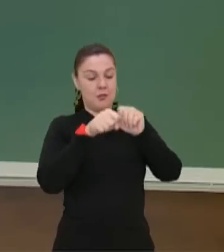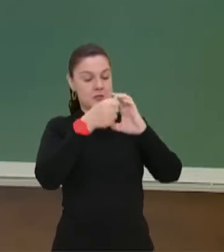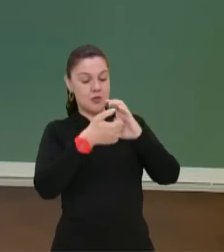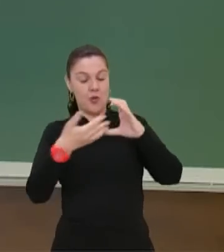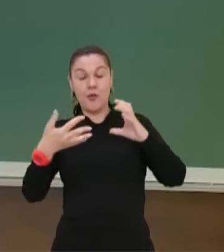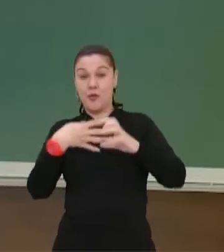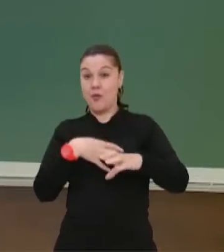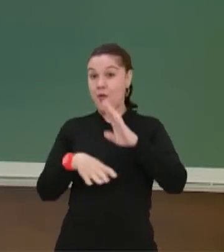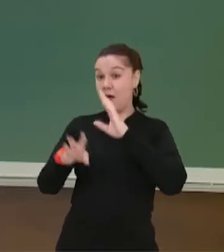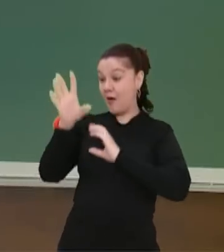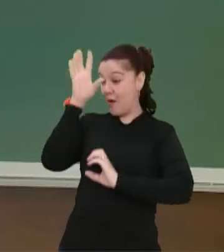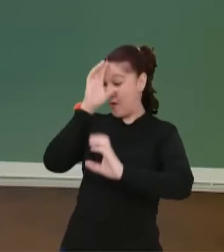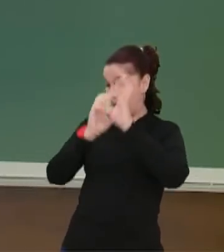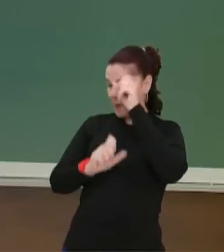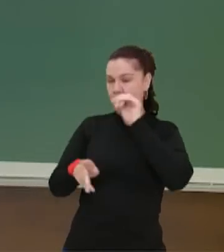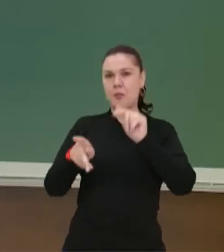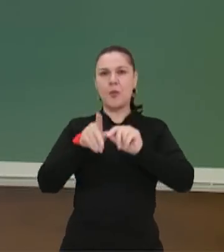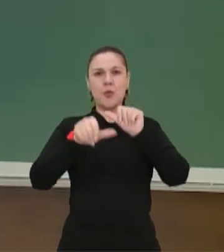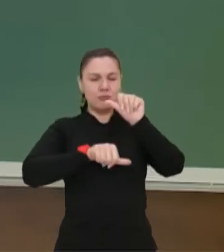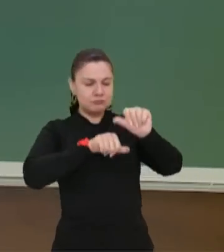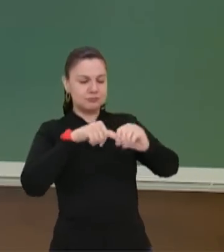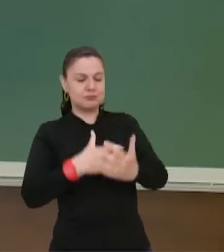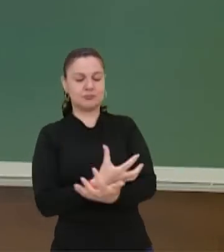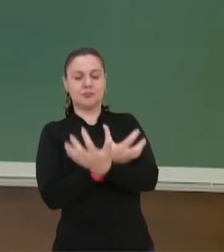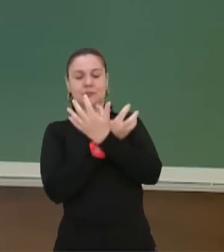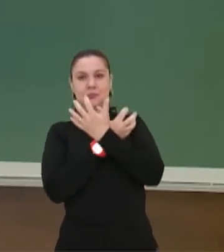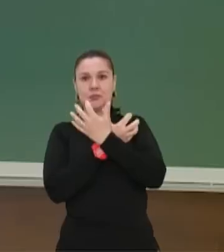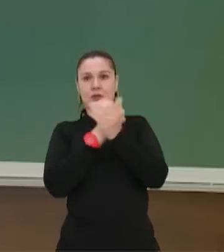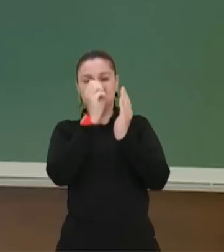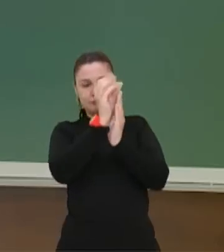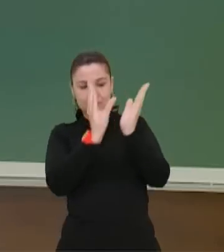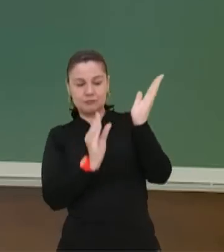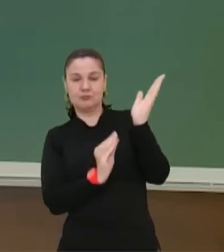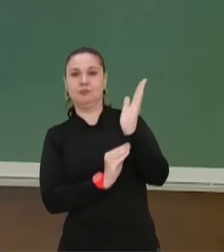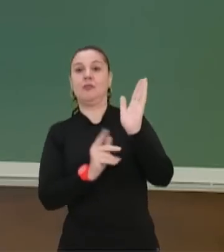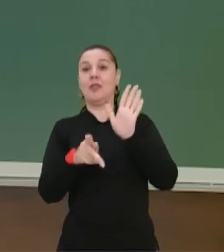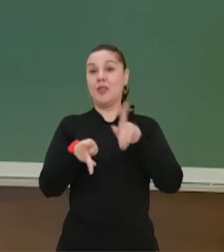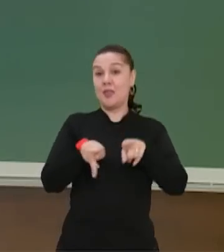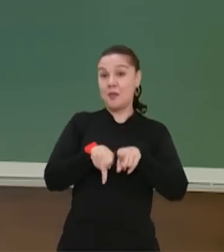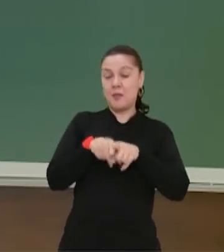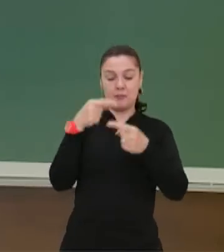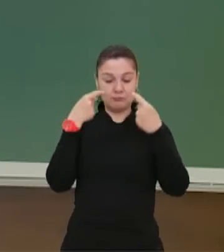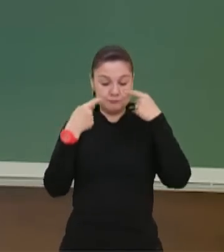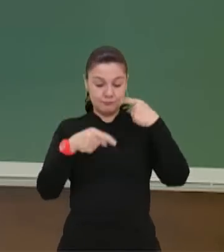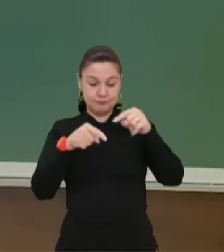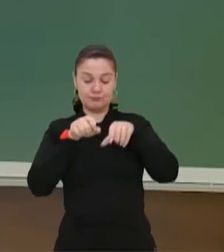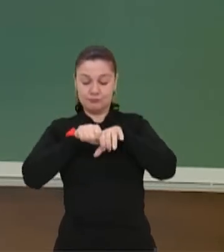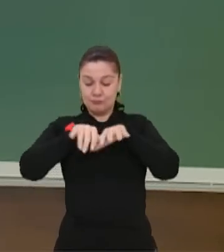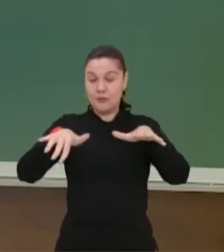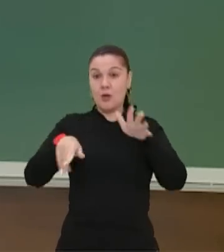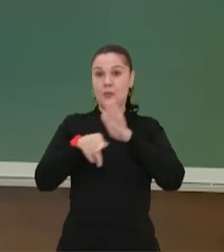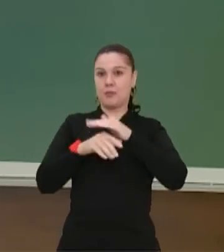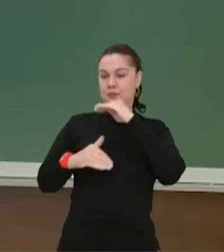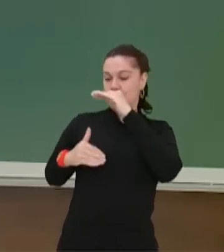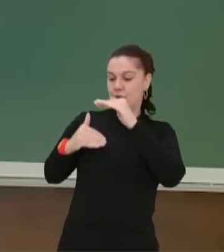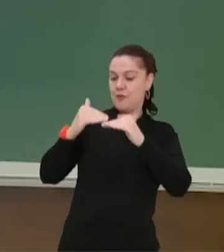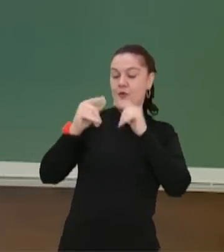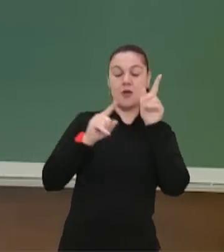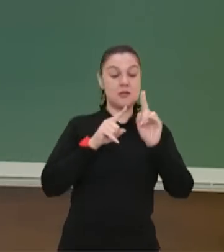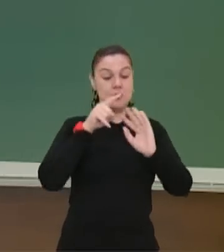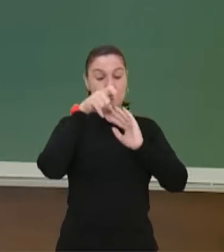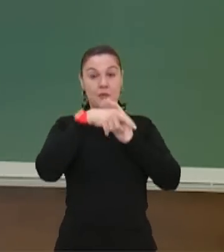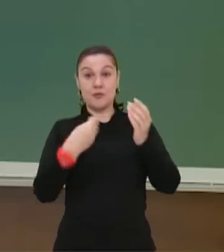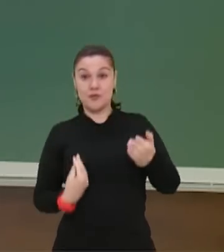características, conhecer os processos de fossilização e documentação fóssil, além de identificar as evidências da evolução biológica no planeta